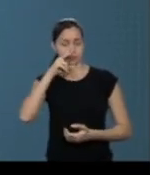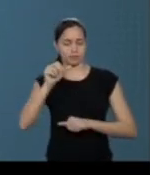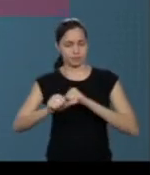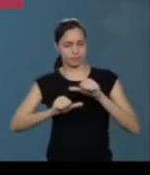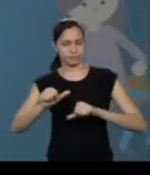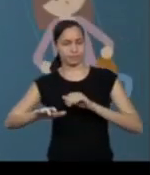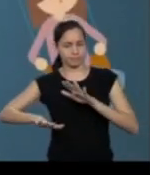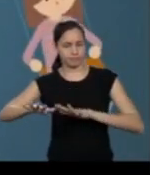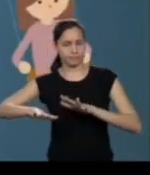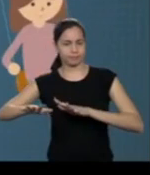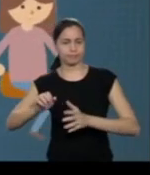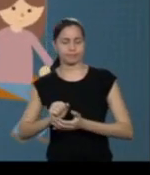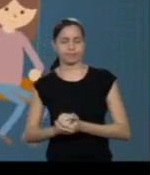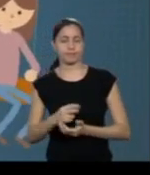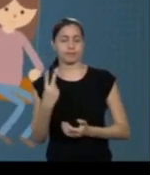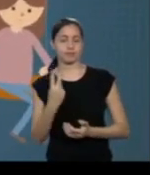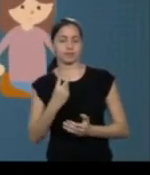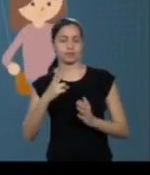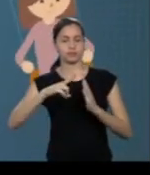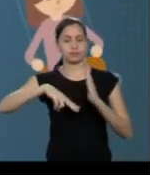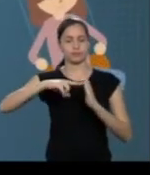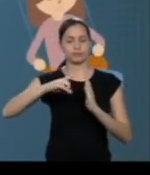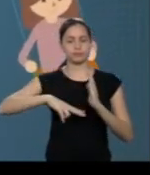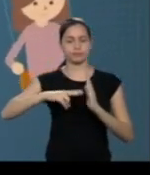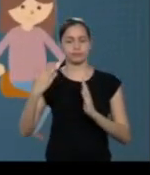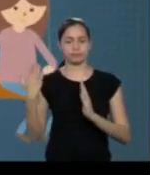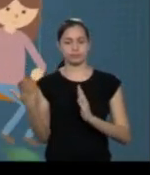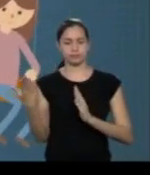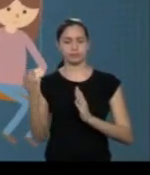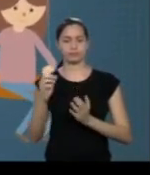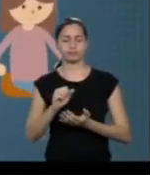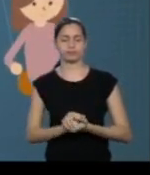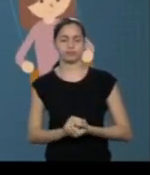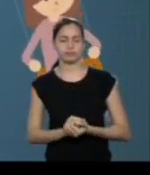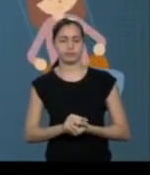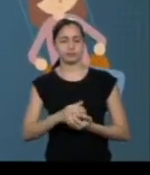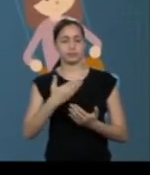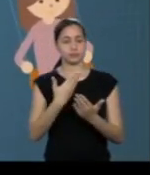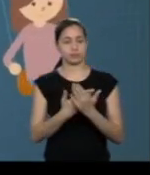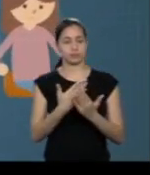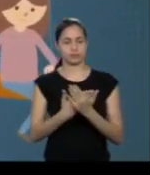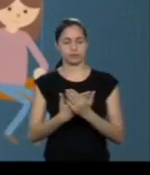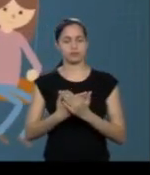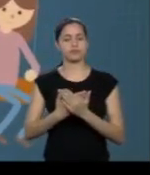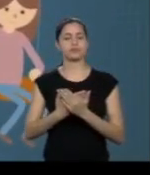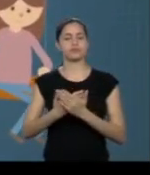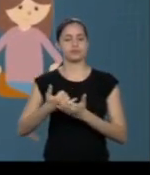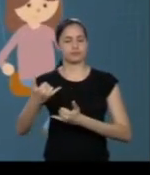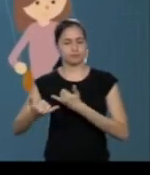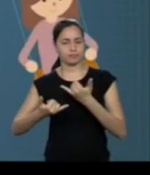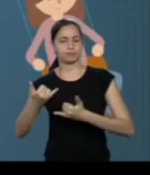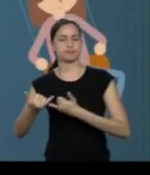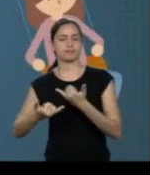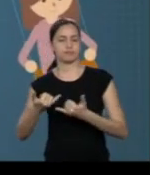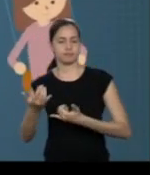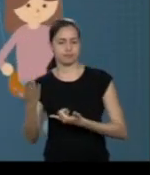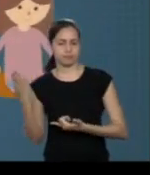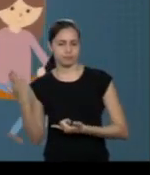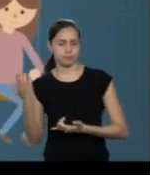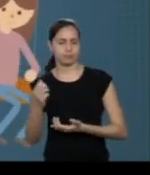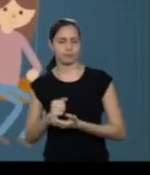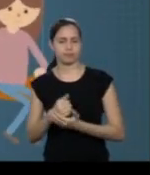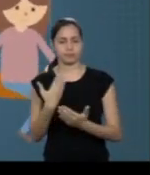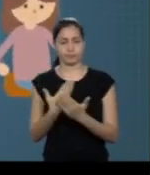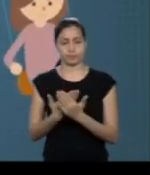movimento. Nessa segunda unidade de Física Geral e Experimental Mecânica, vamos estudar a dinâmica. Através dela, podemos